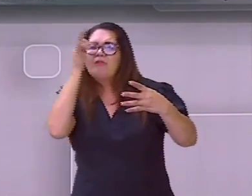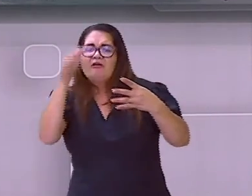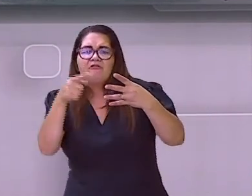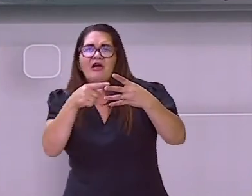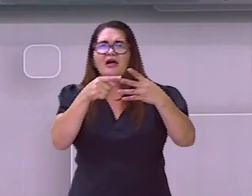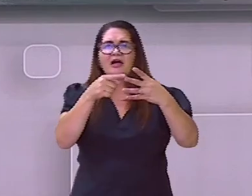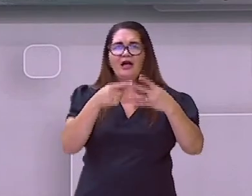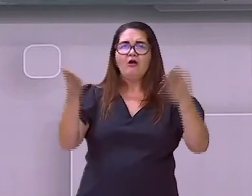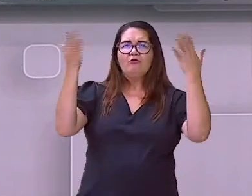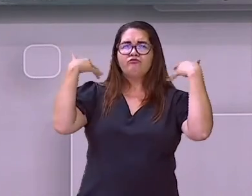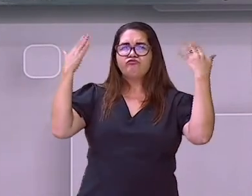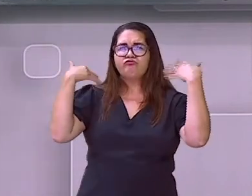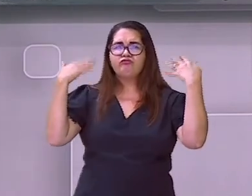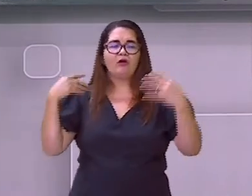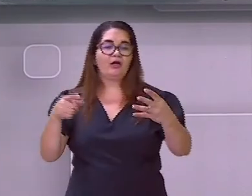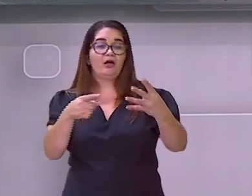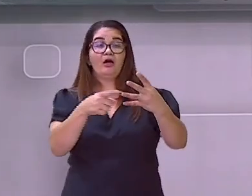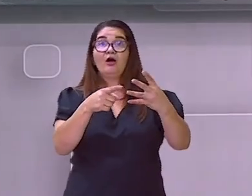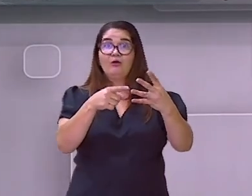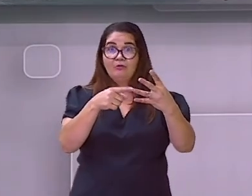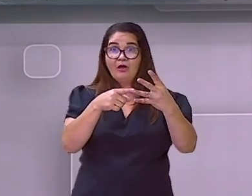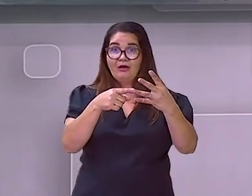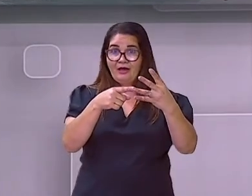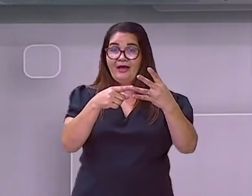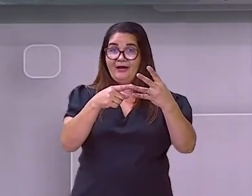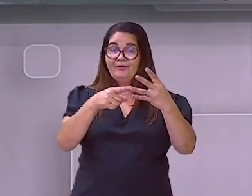verão, outono, inverno.